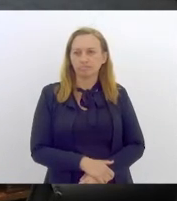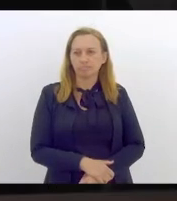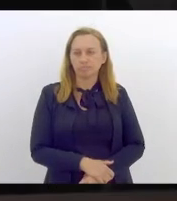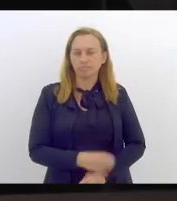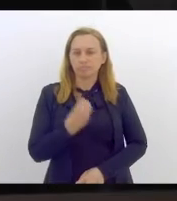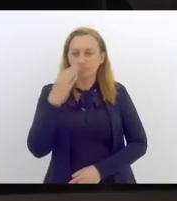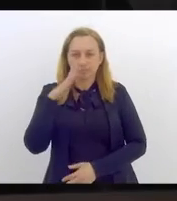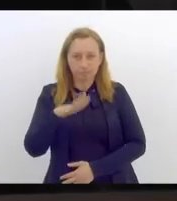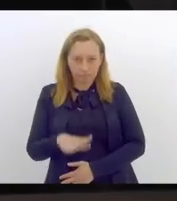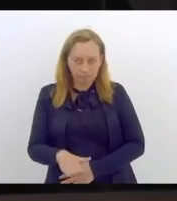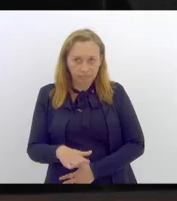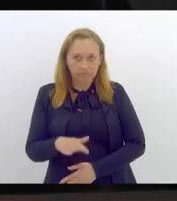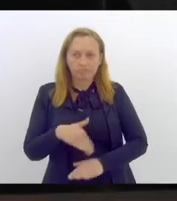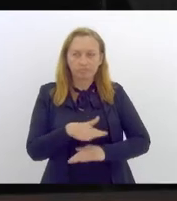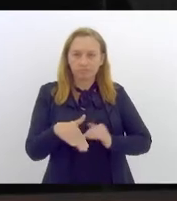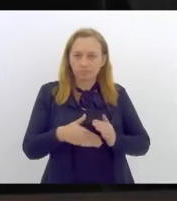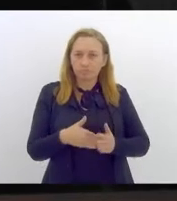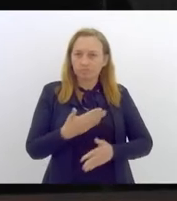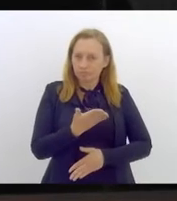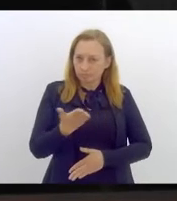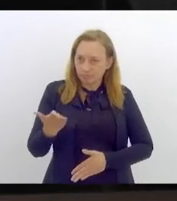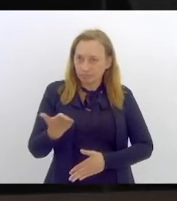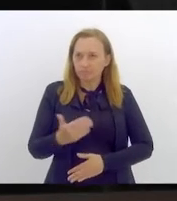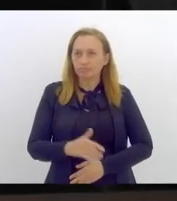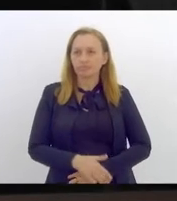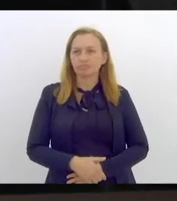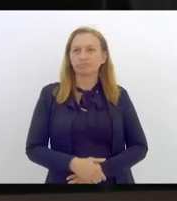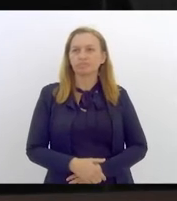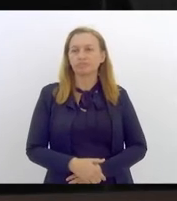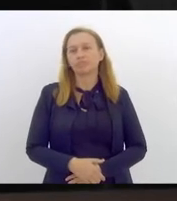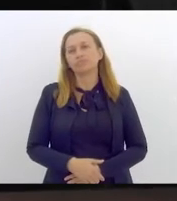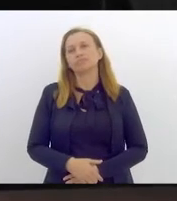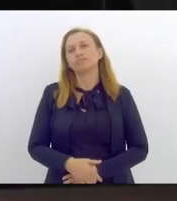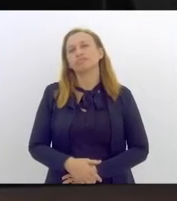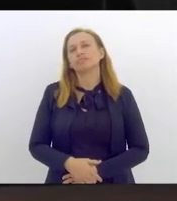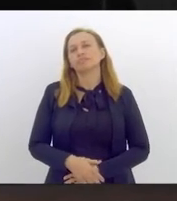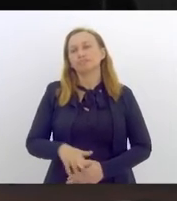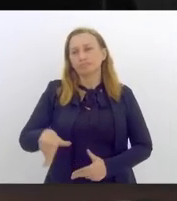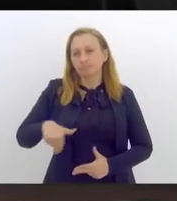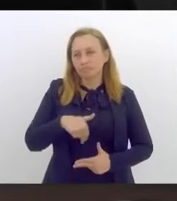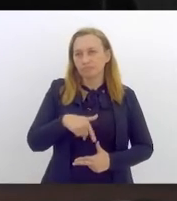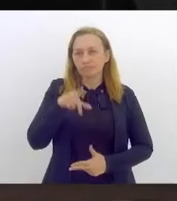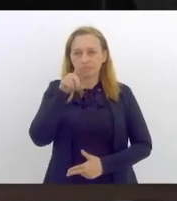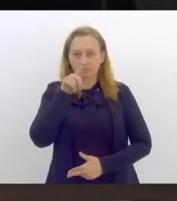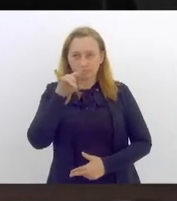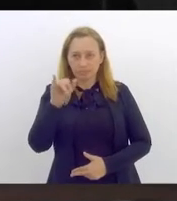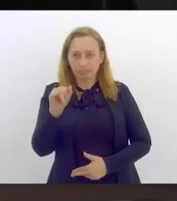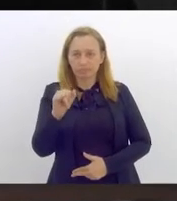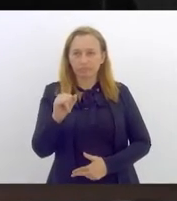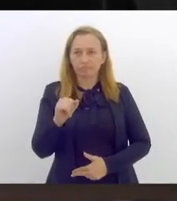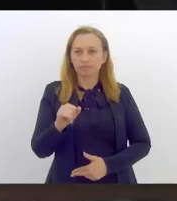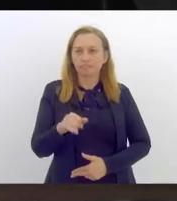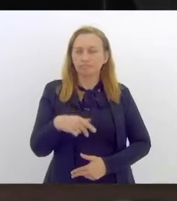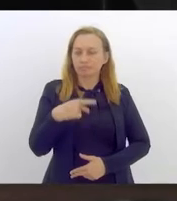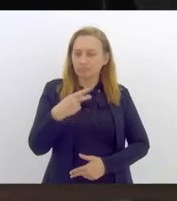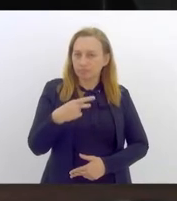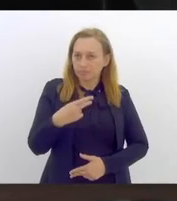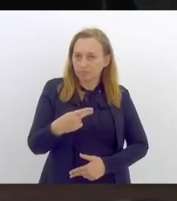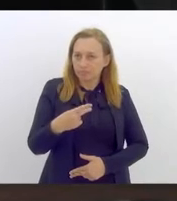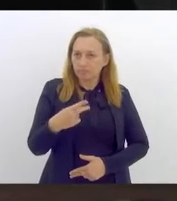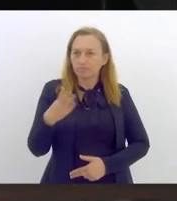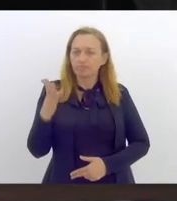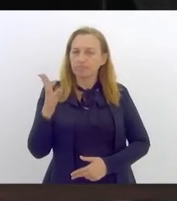Boa tarde a todas e todos. Também me inscrevo nesse dia para fazer aqui, ainda que de uma forma